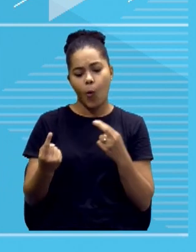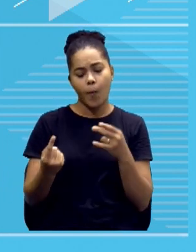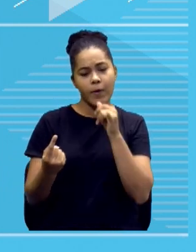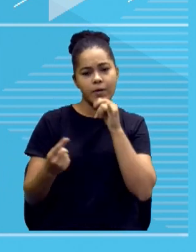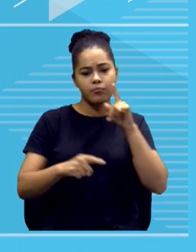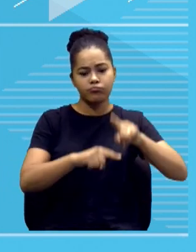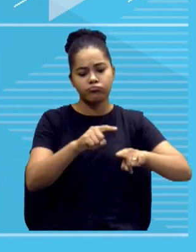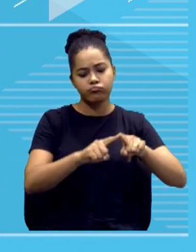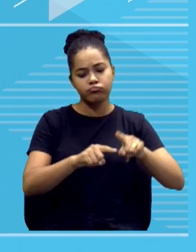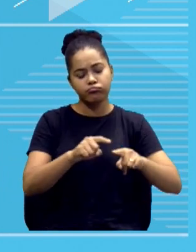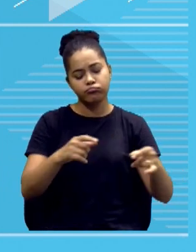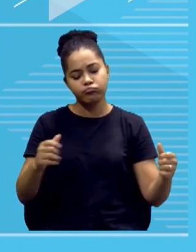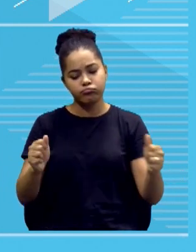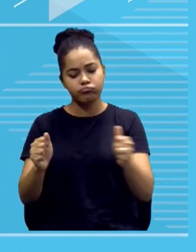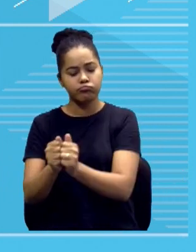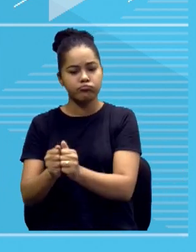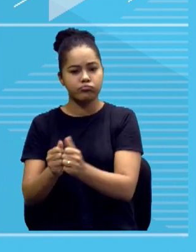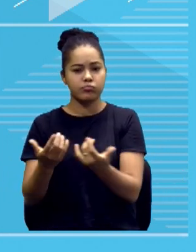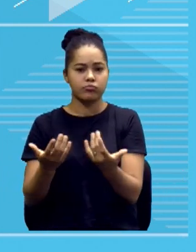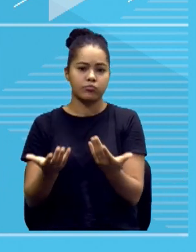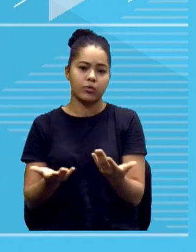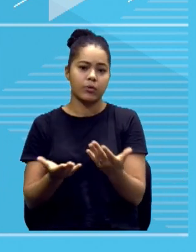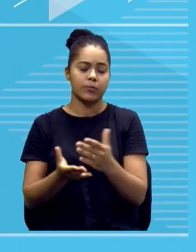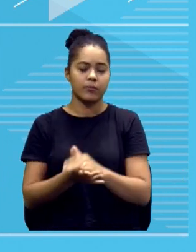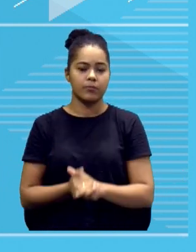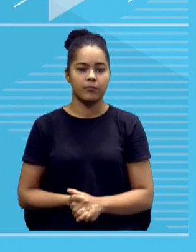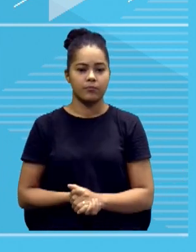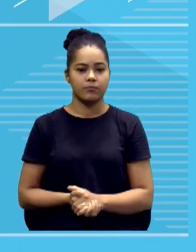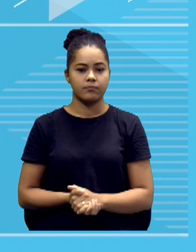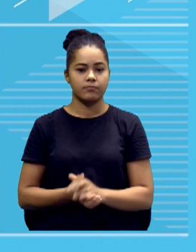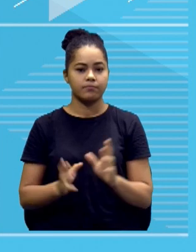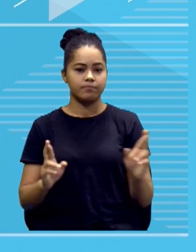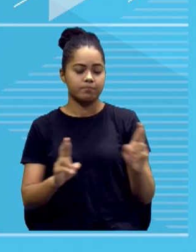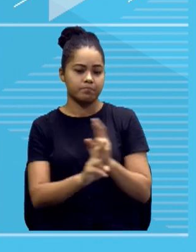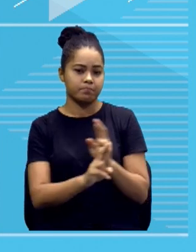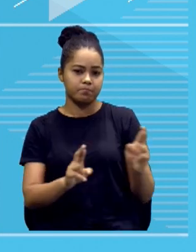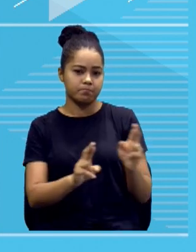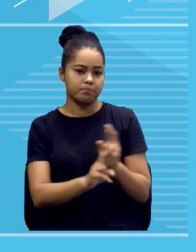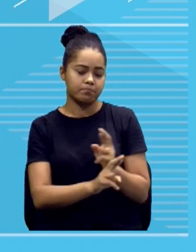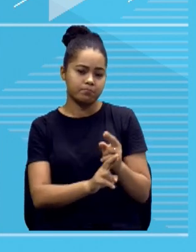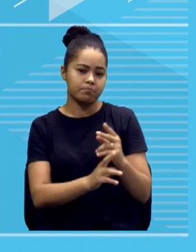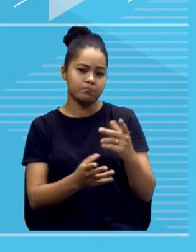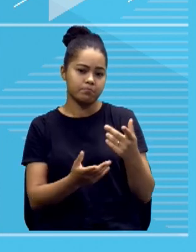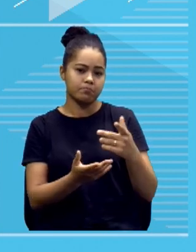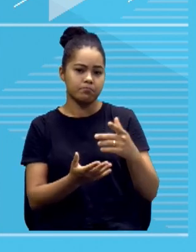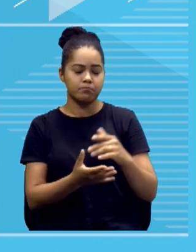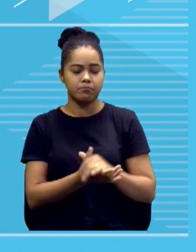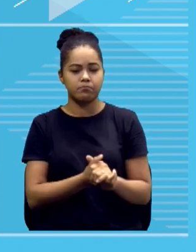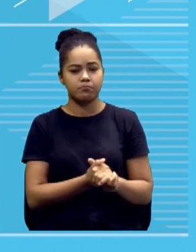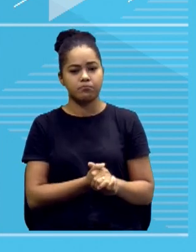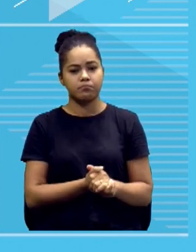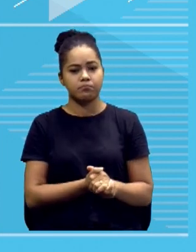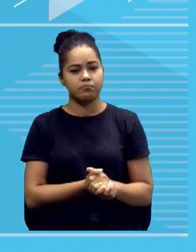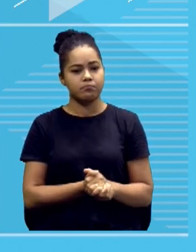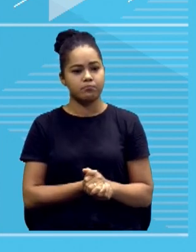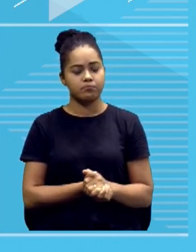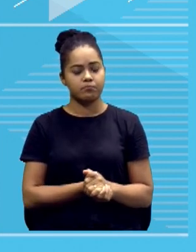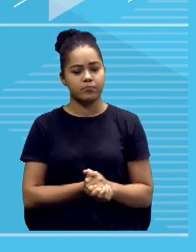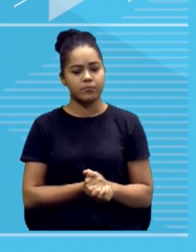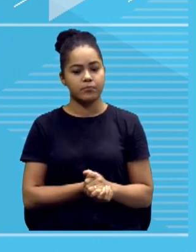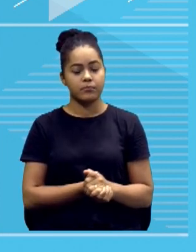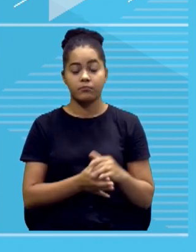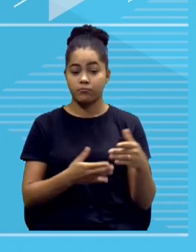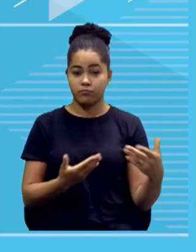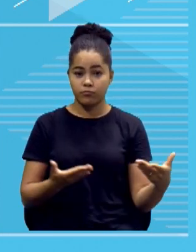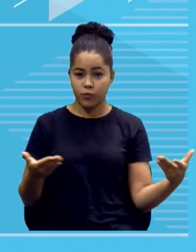né? Resistores com associação em série e associação em paralelo, tá bom? Hoje a